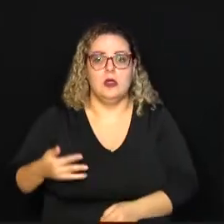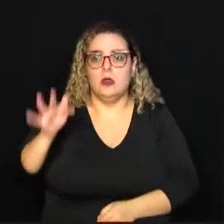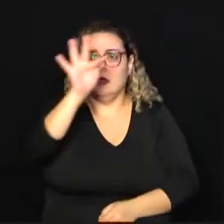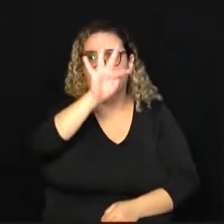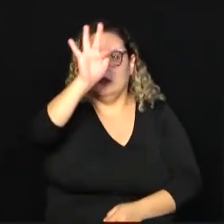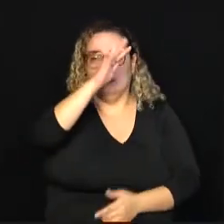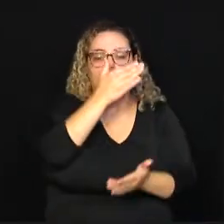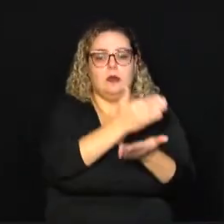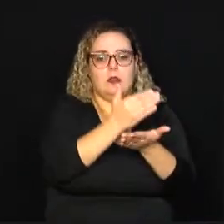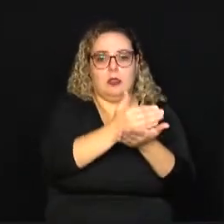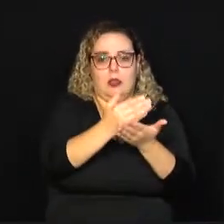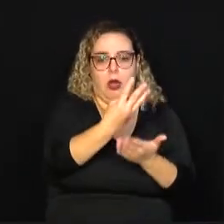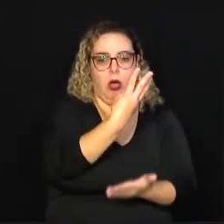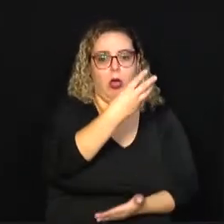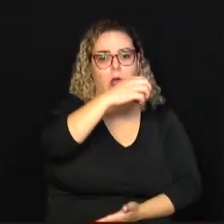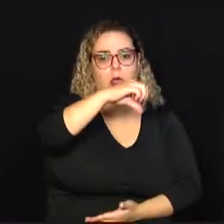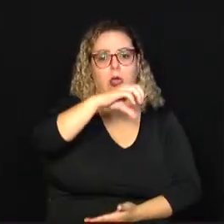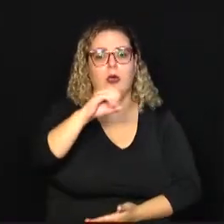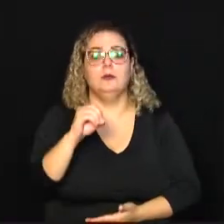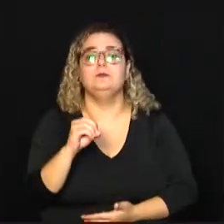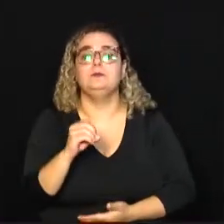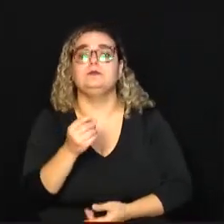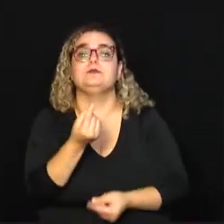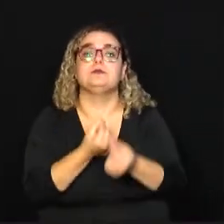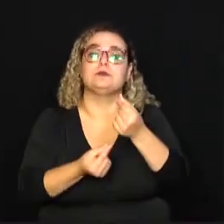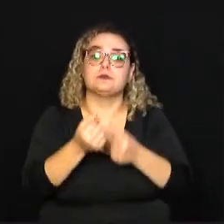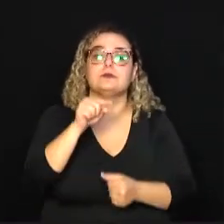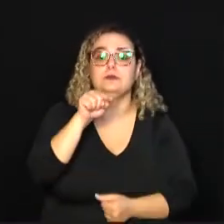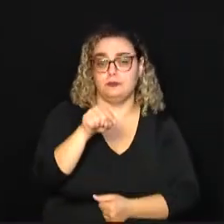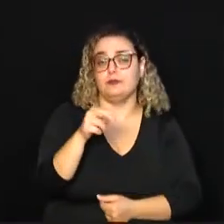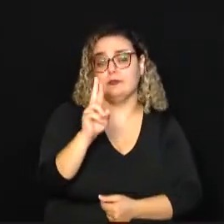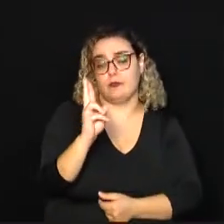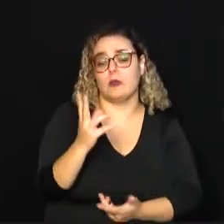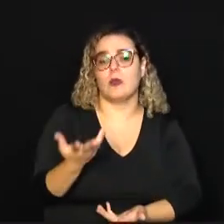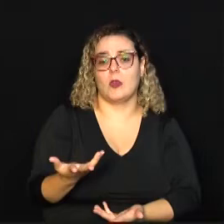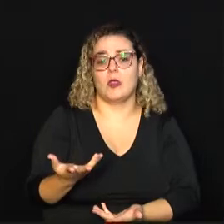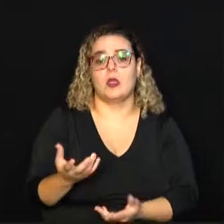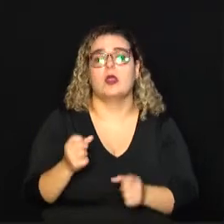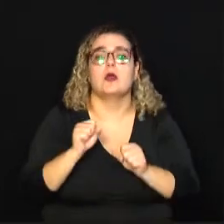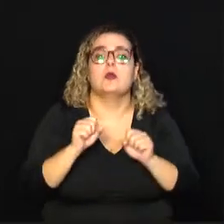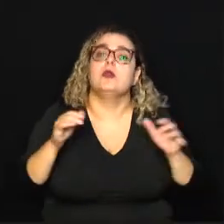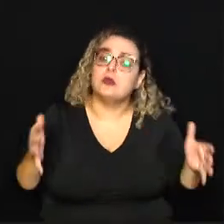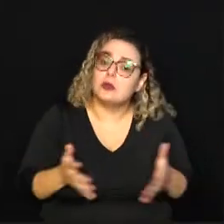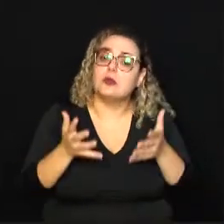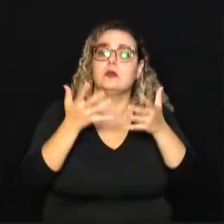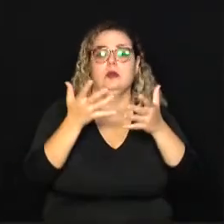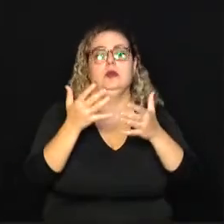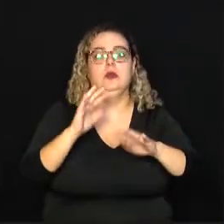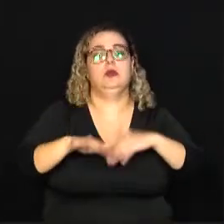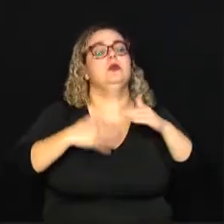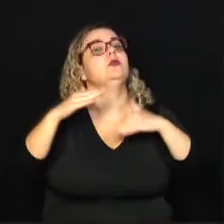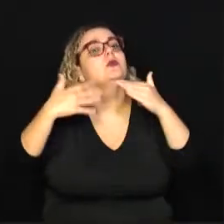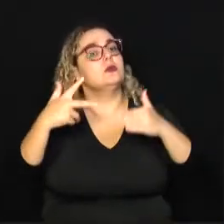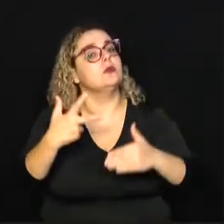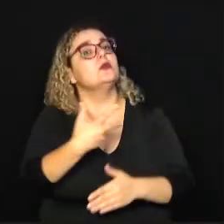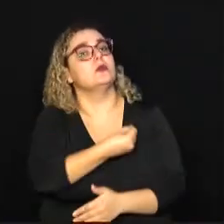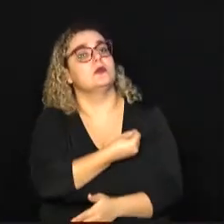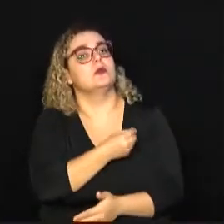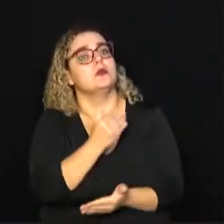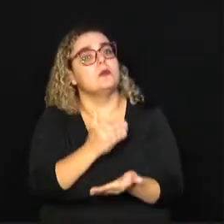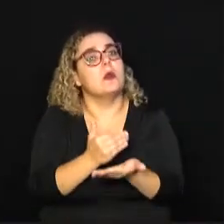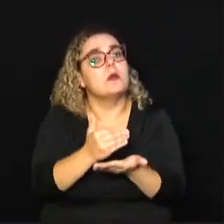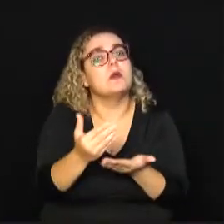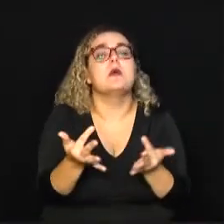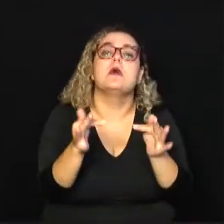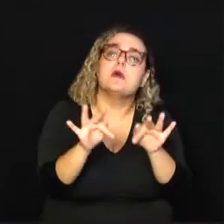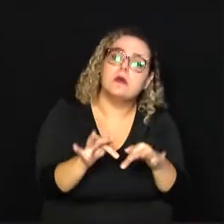ordem de 390 a 400 milhões de reais, que poderiam dar um impulso significativo no desenvolvimento, nas etapas finais do desenvolvimento dessas